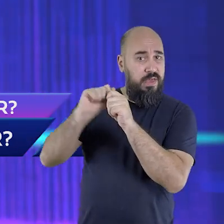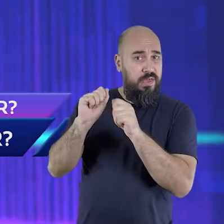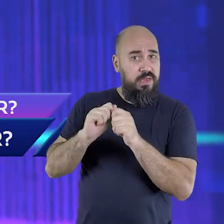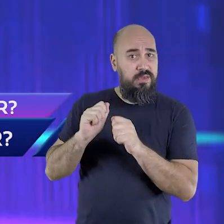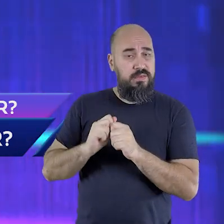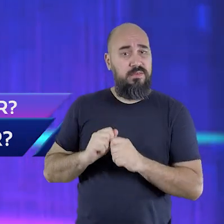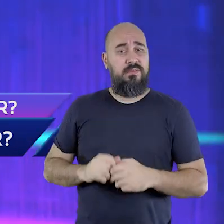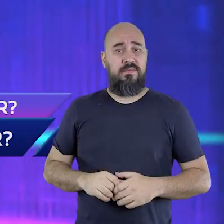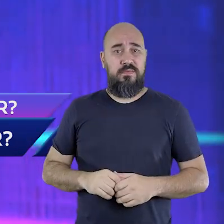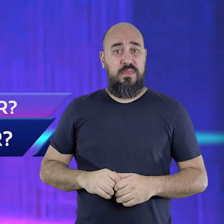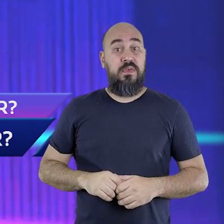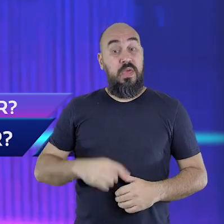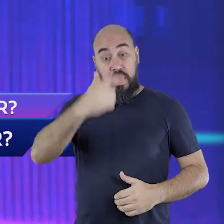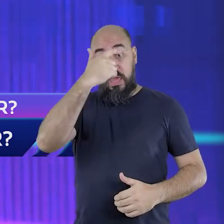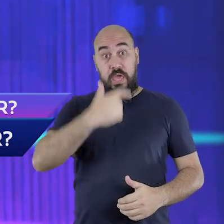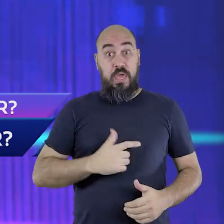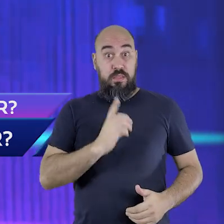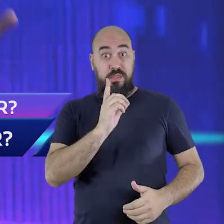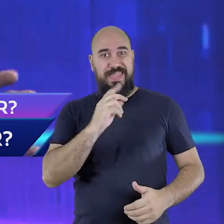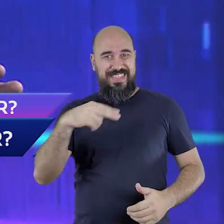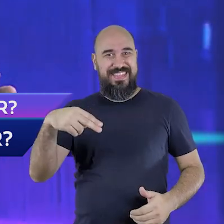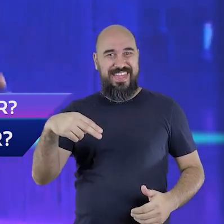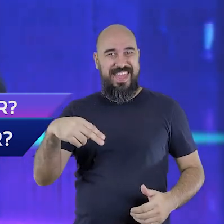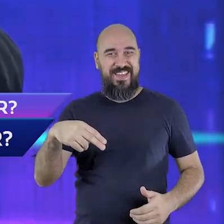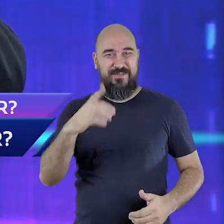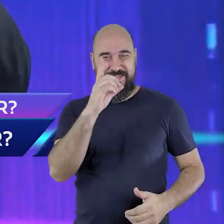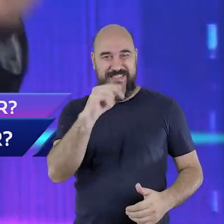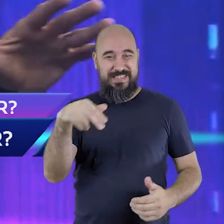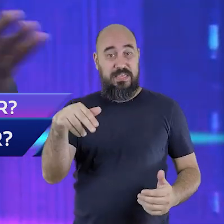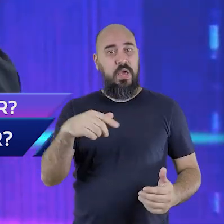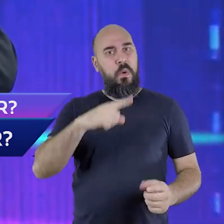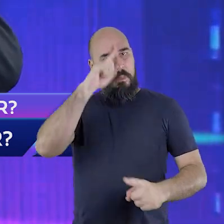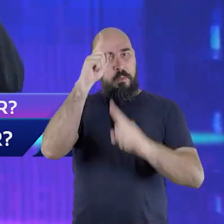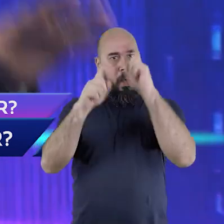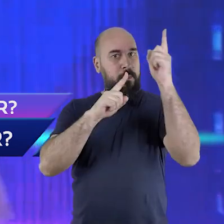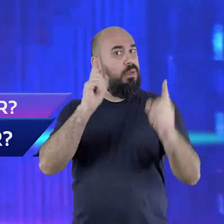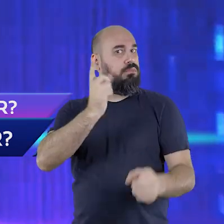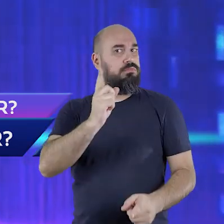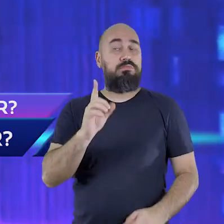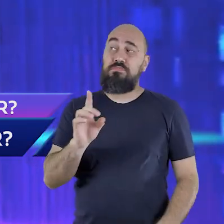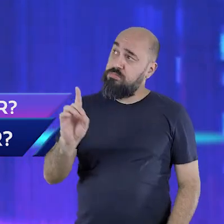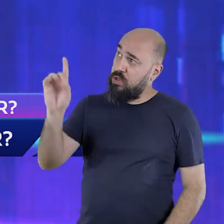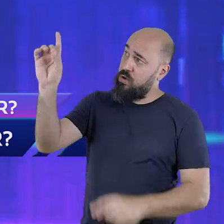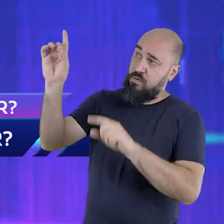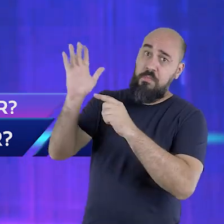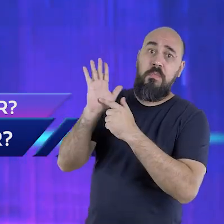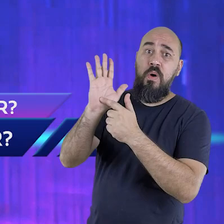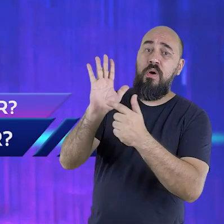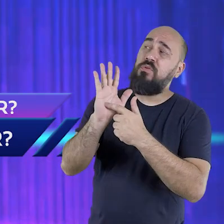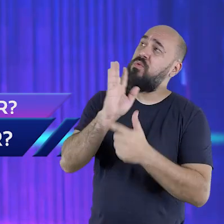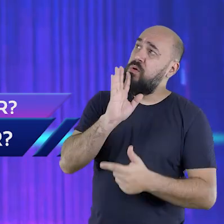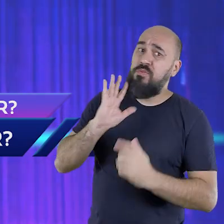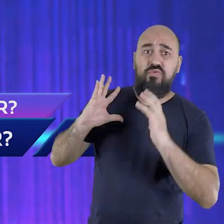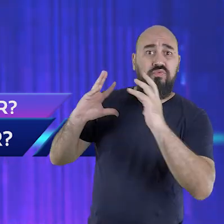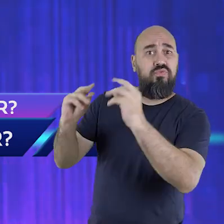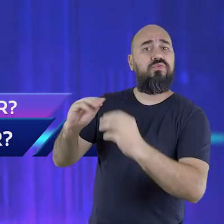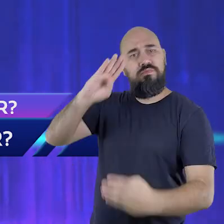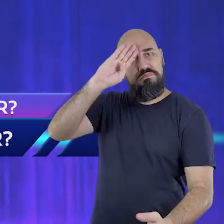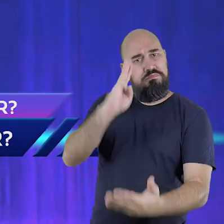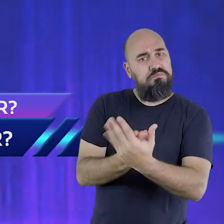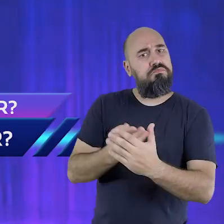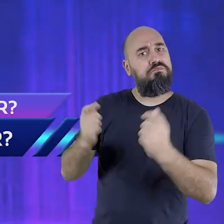eles falam daquilo que Deus revela. E quando Deus revela, Deus que sabe tudo, Deus conhece tudo, nós podemos confiar. E